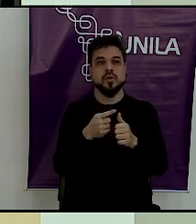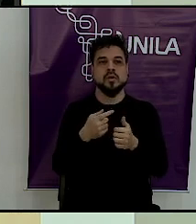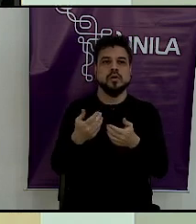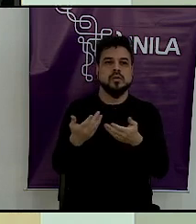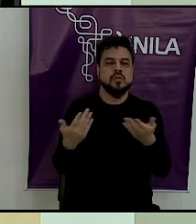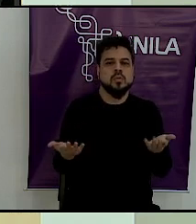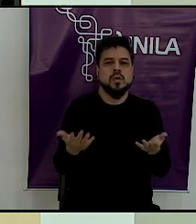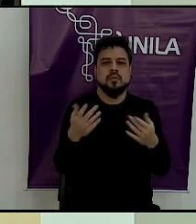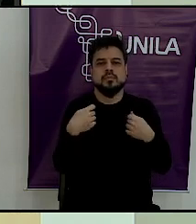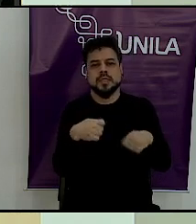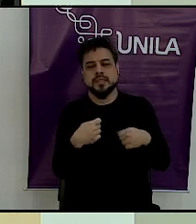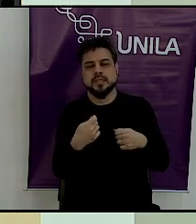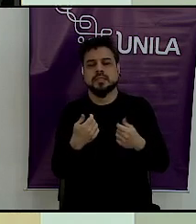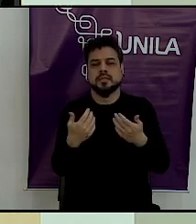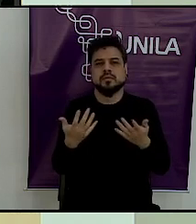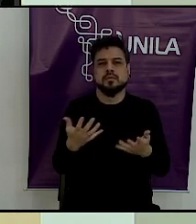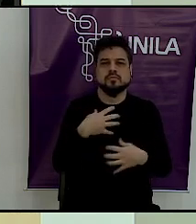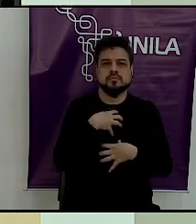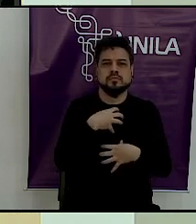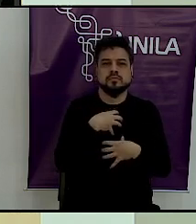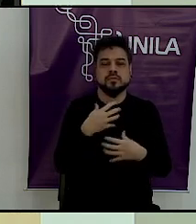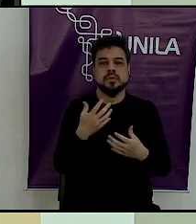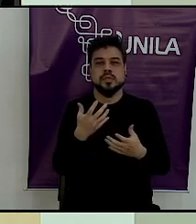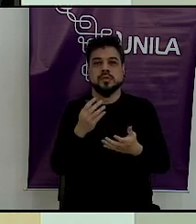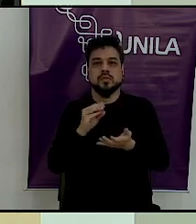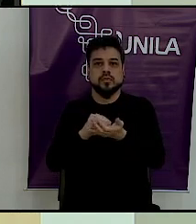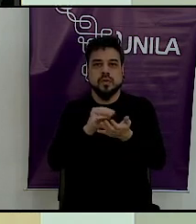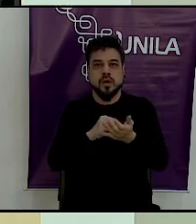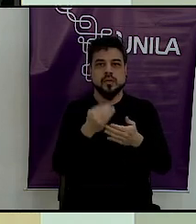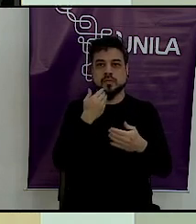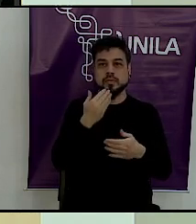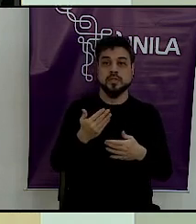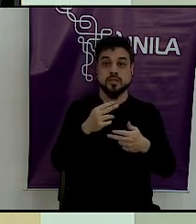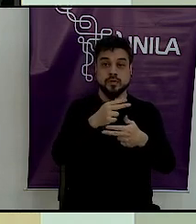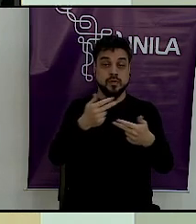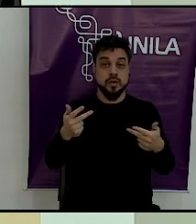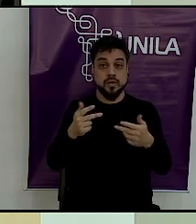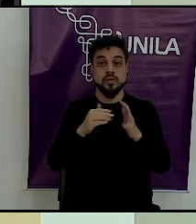necessidades e demandas de cada uma das macro-unidades e institutos, para que a